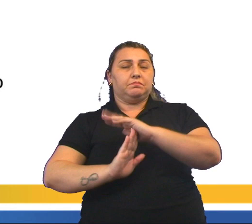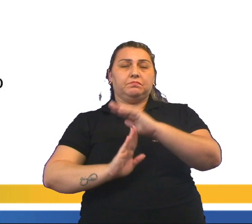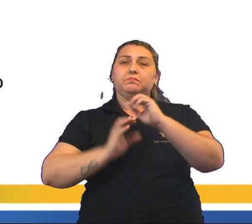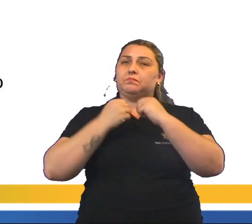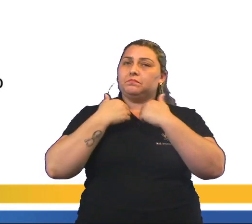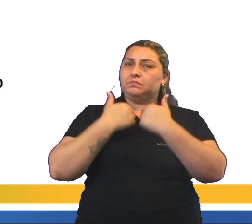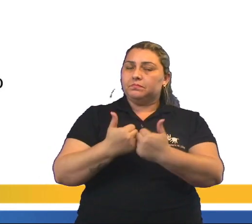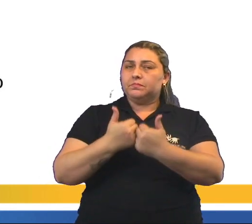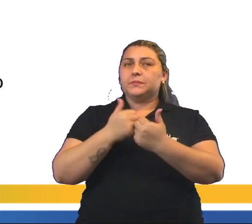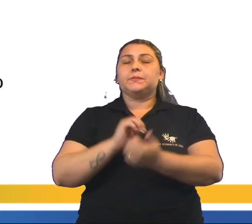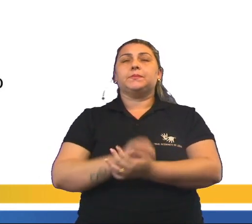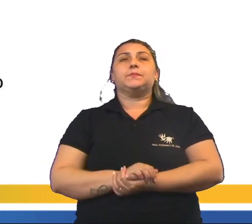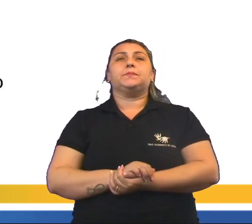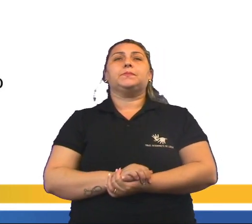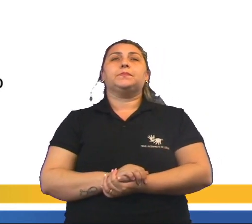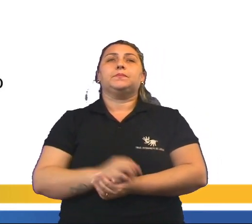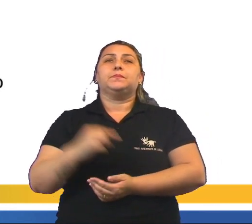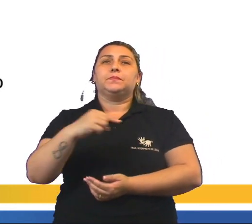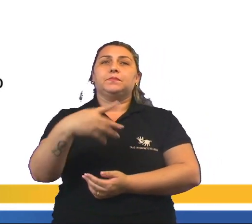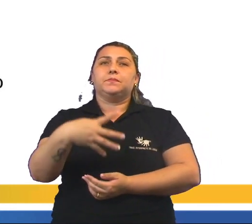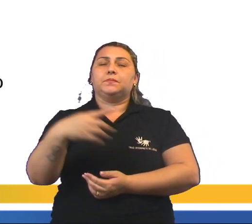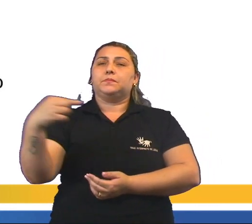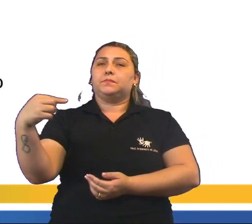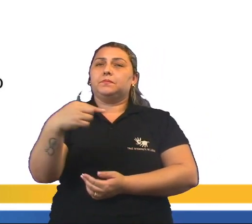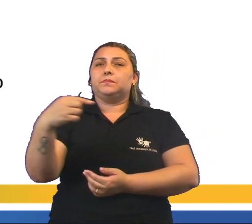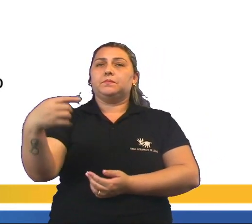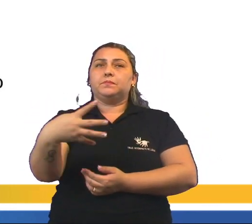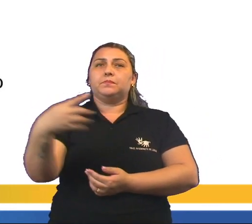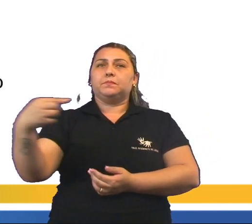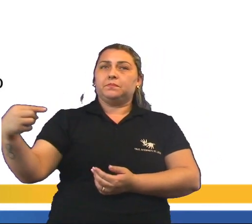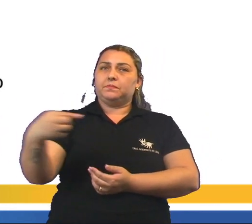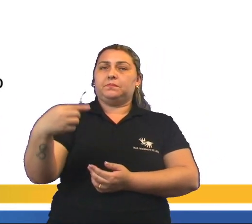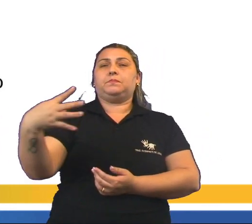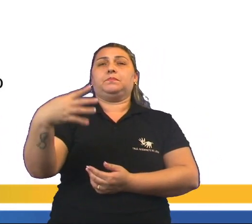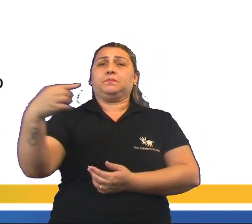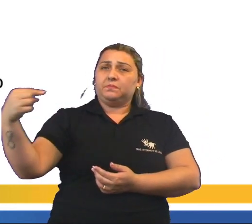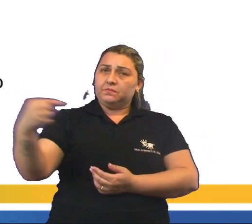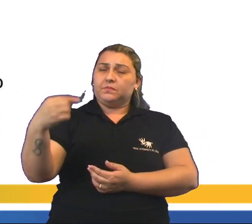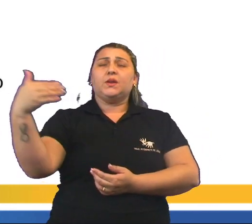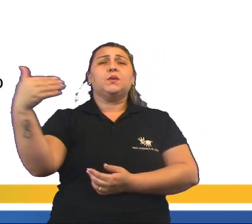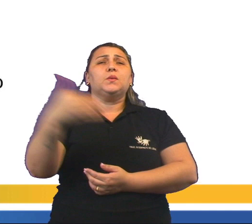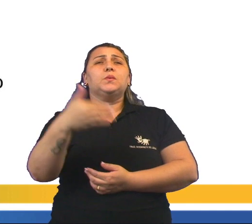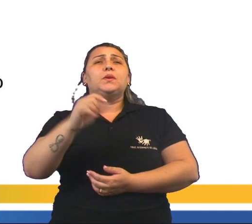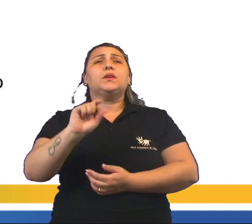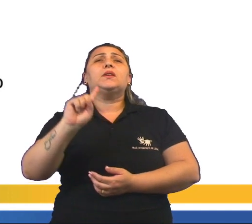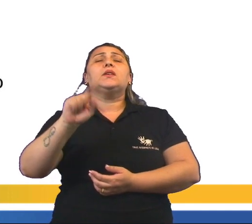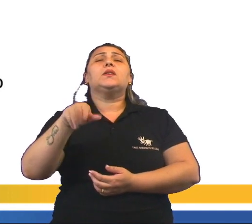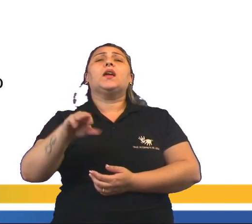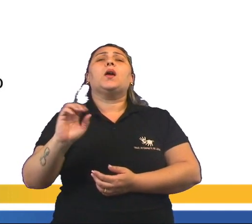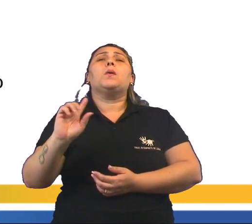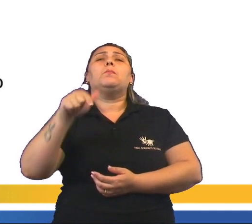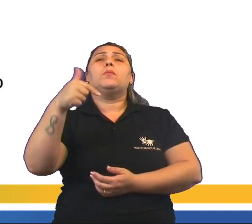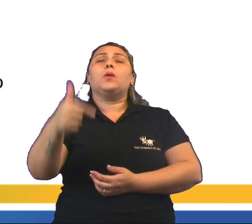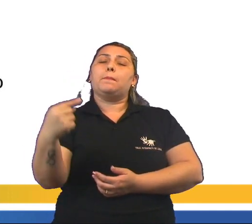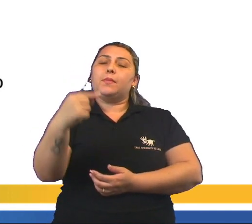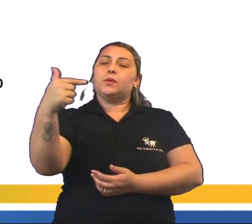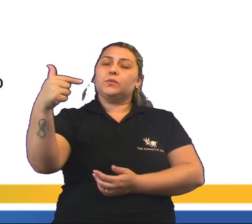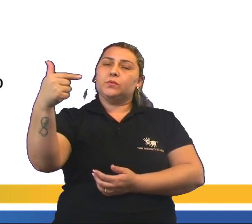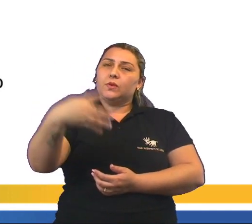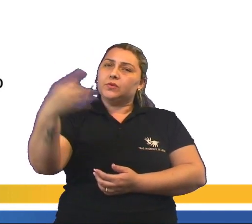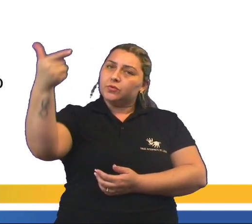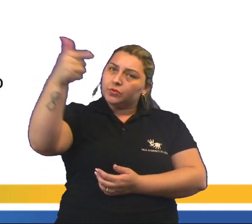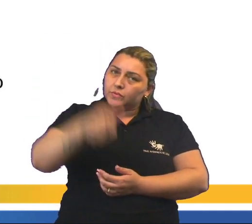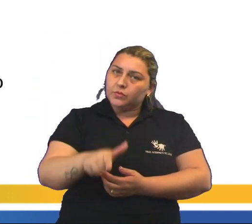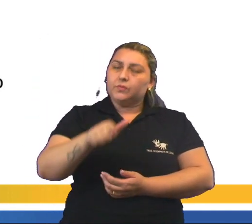tudo bem então ele vai ficar menos com até o primeiro número em constante quem é o próximo -4 de novo